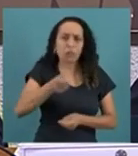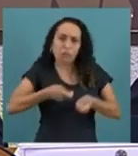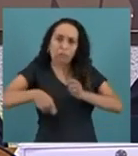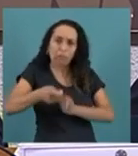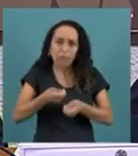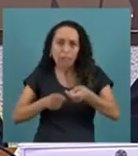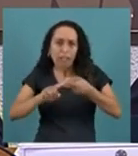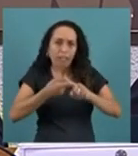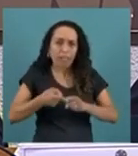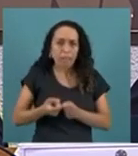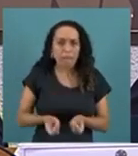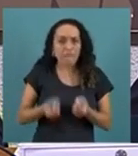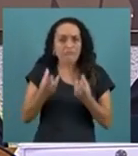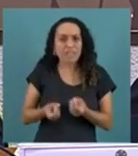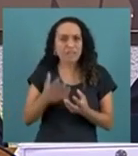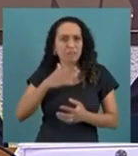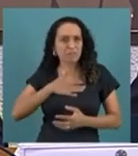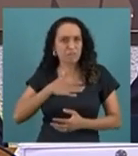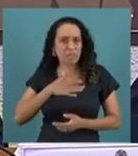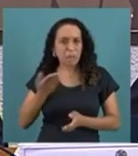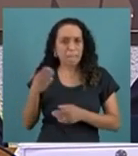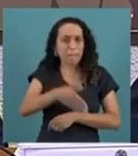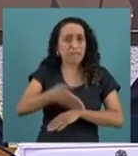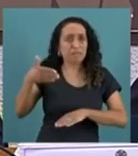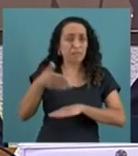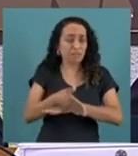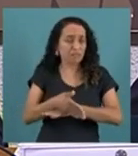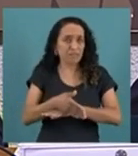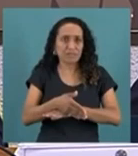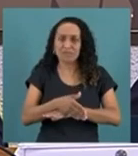para vender o meu negócio, vender a minha participação,